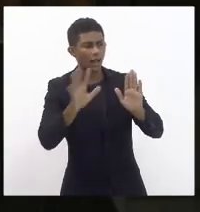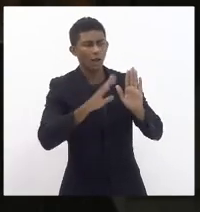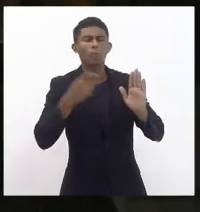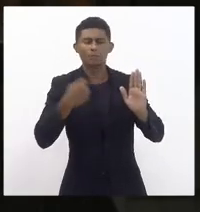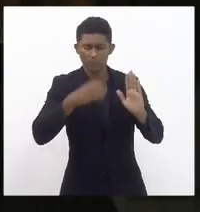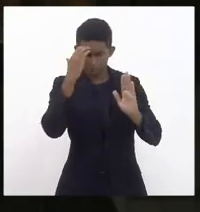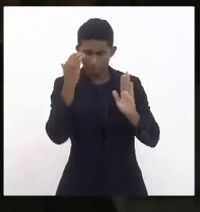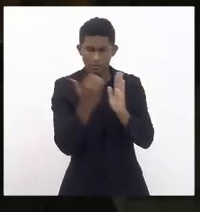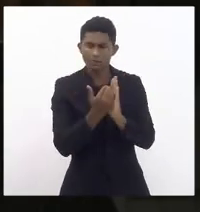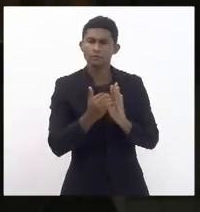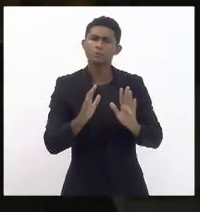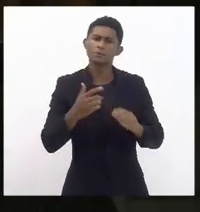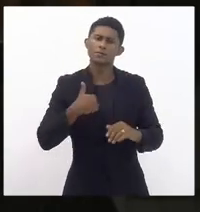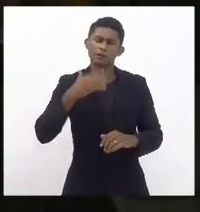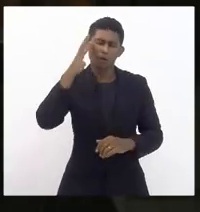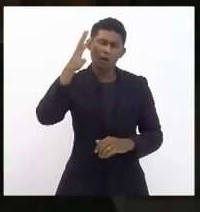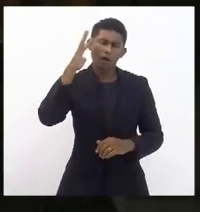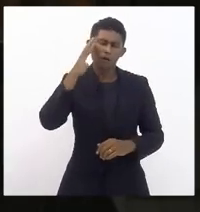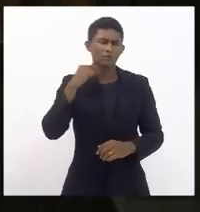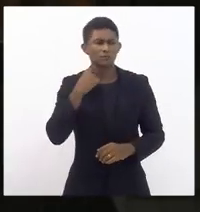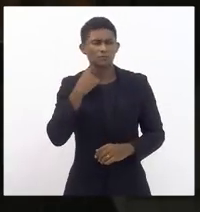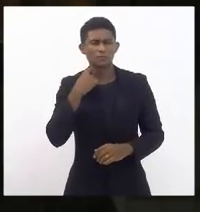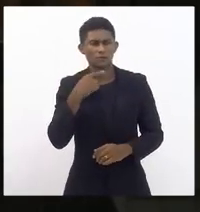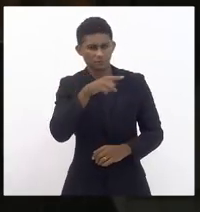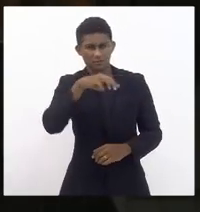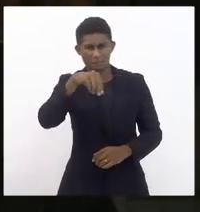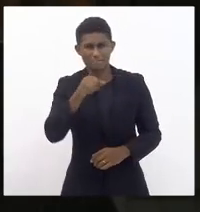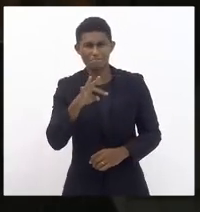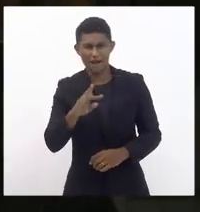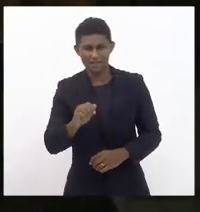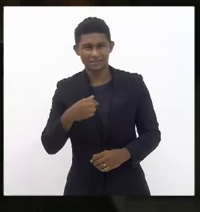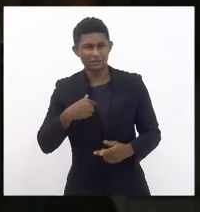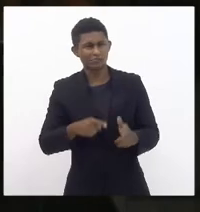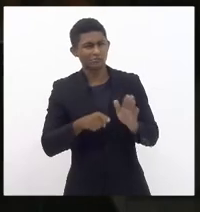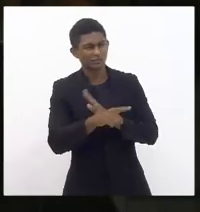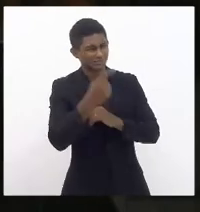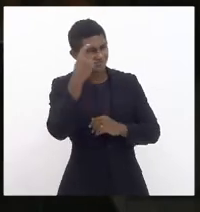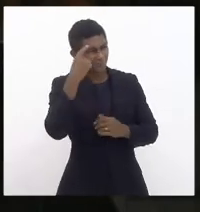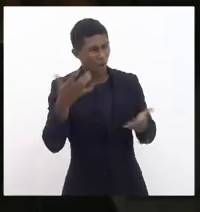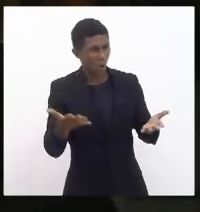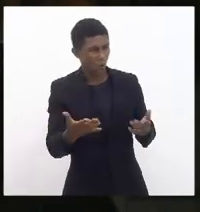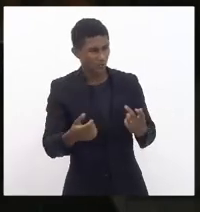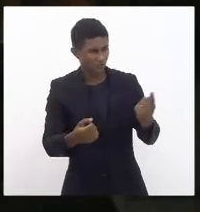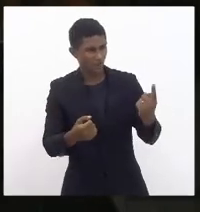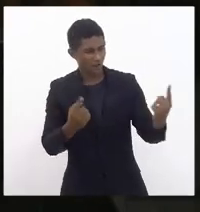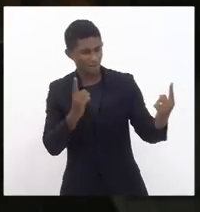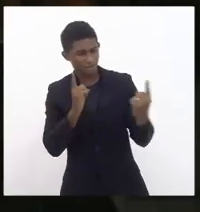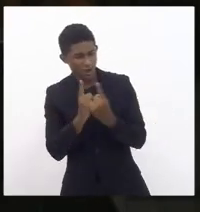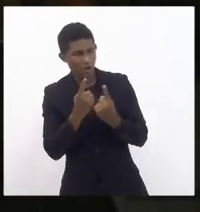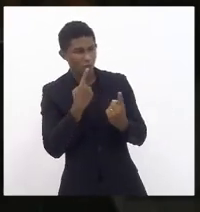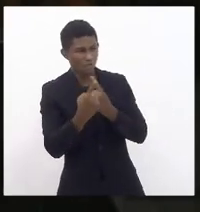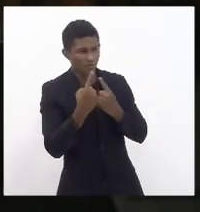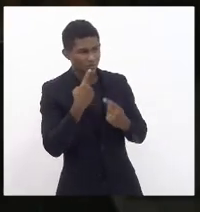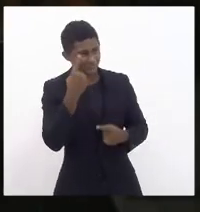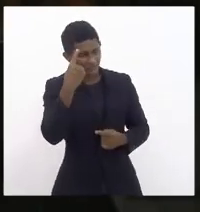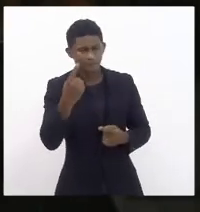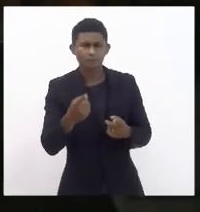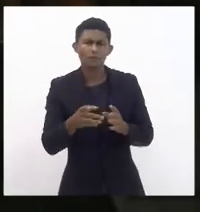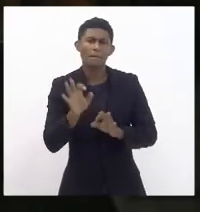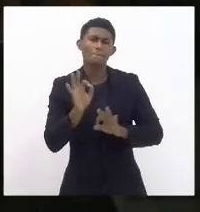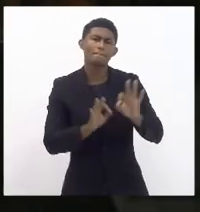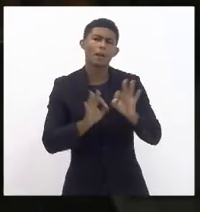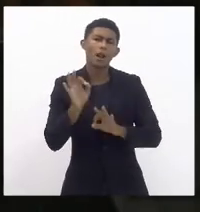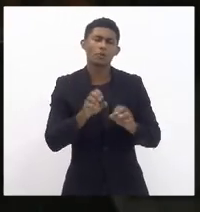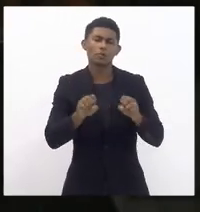mas eu pergunto deputada Martha Rocha vossa excelência que hoje ainda me procurou para falar sobre isso comigo O Plano Nacional